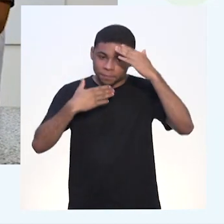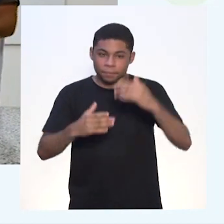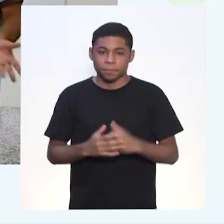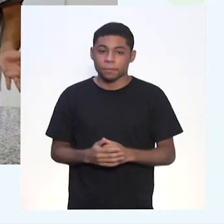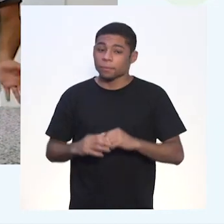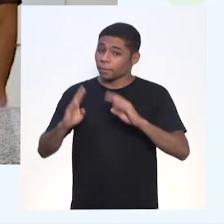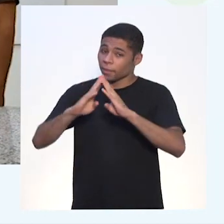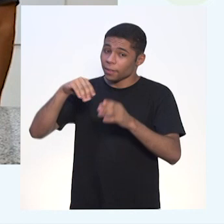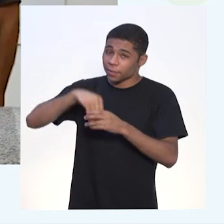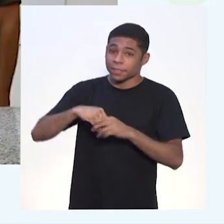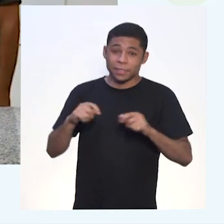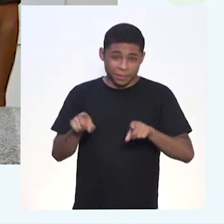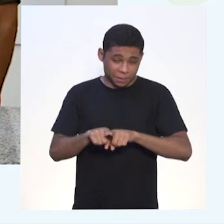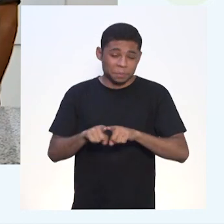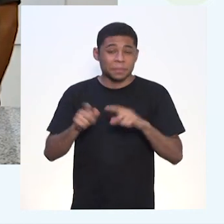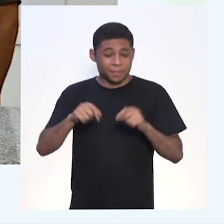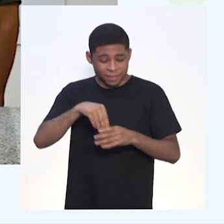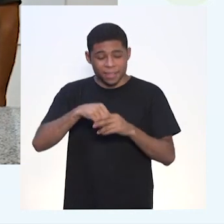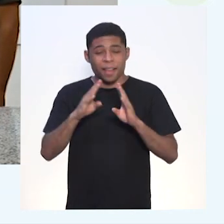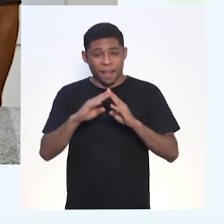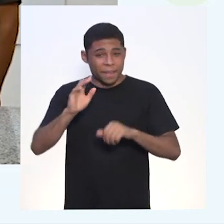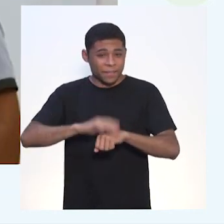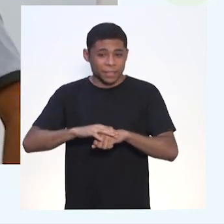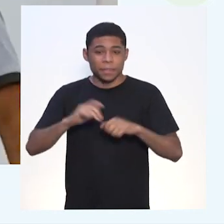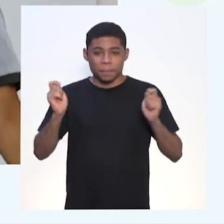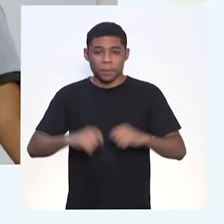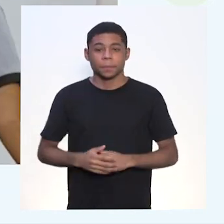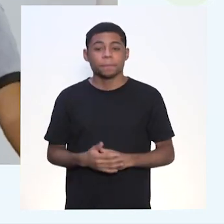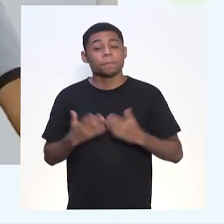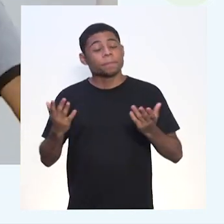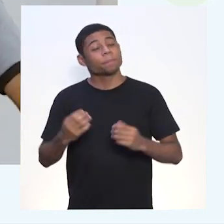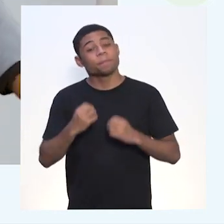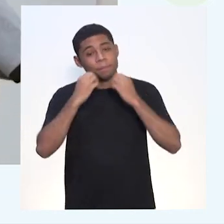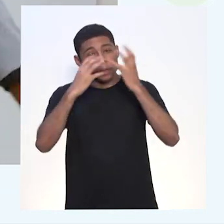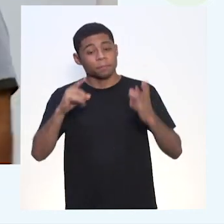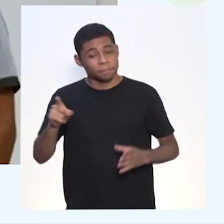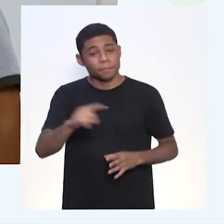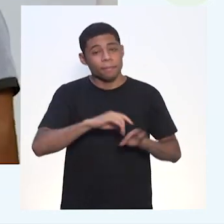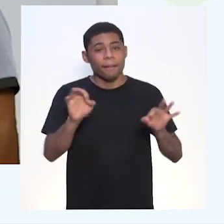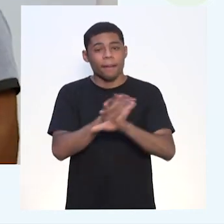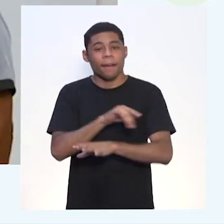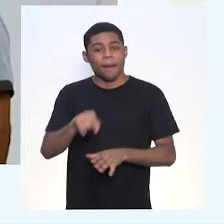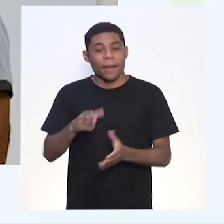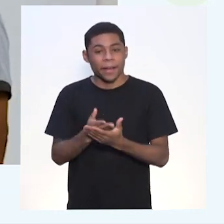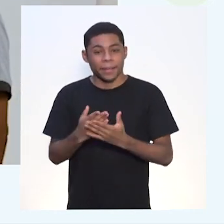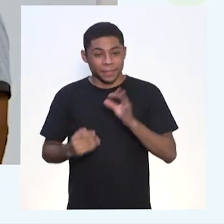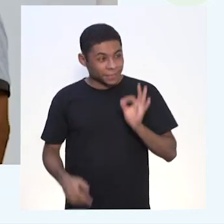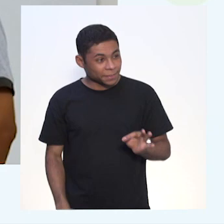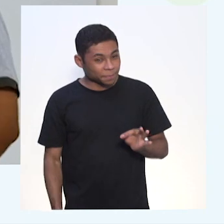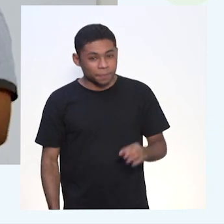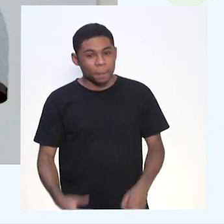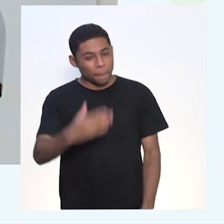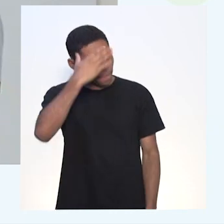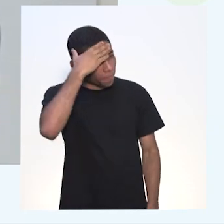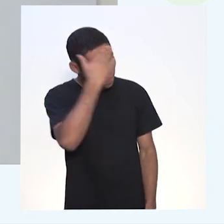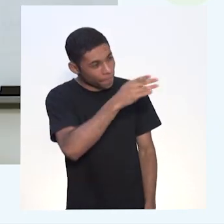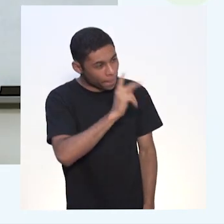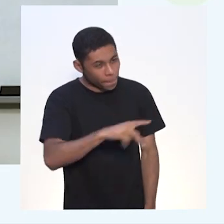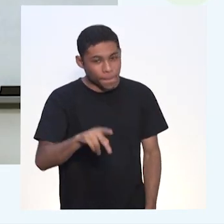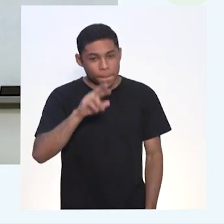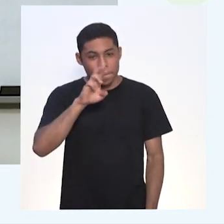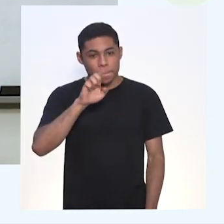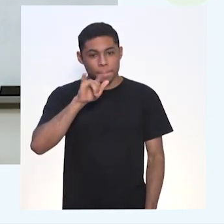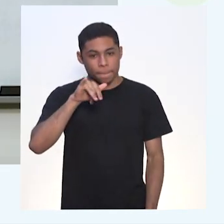Na casa, né? Até se o estudante quiser fazer isso na casa, ele pode. Bom, e a gente está finalizando aqui a nossa aula, né? Quero agradecer a